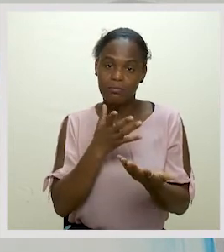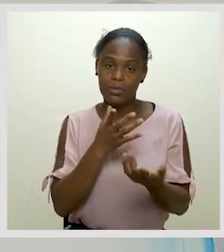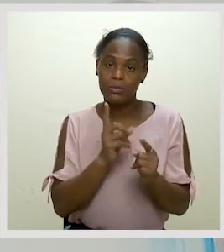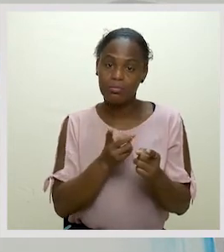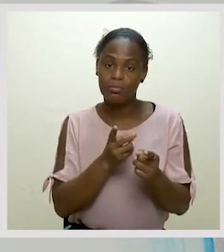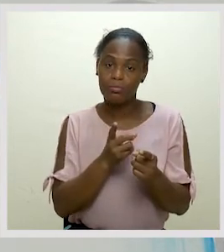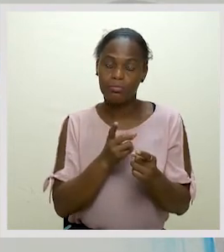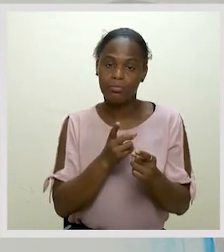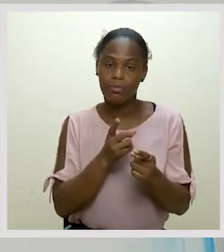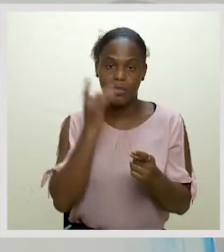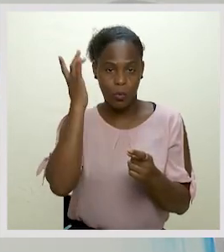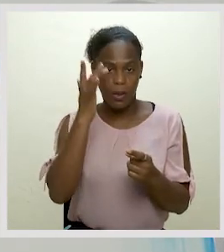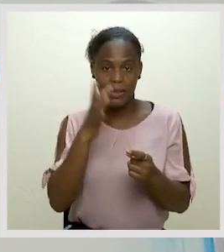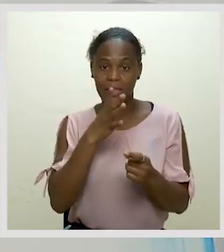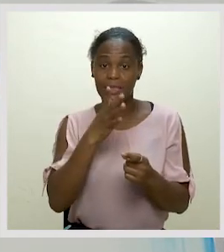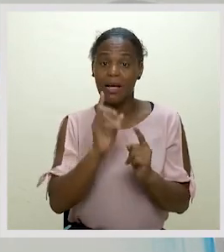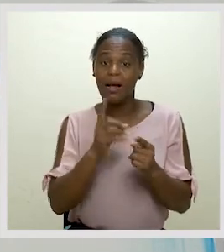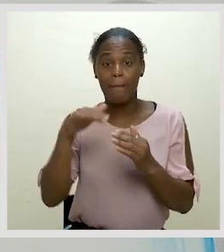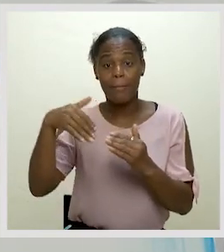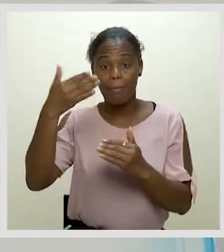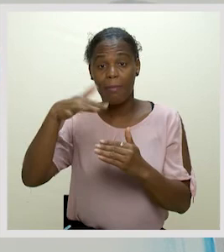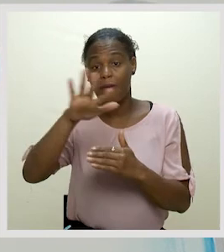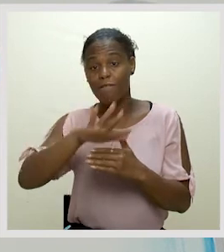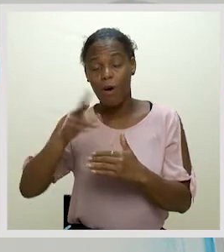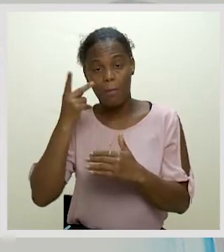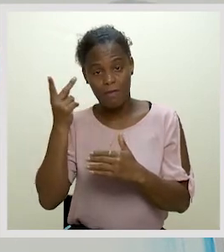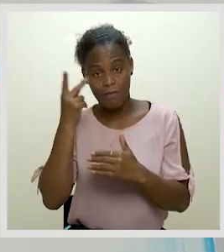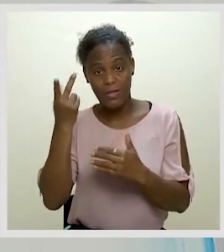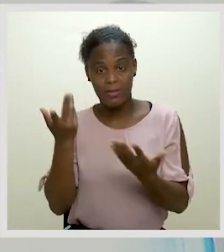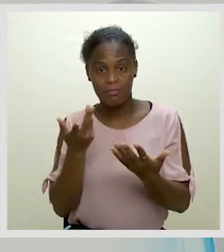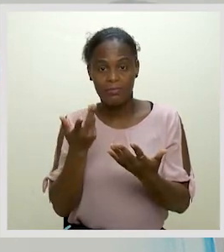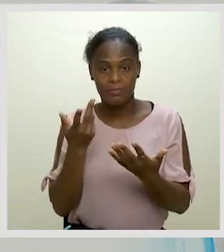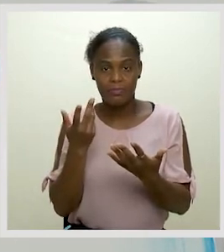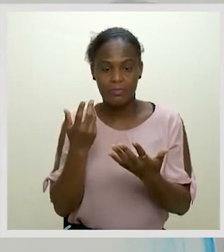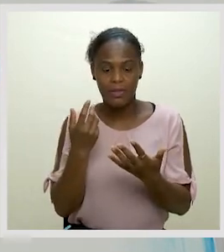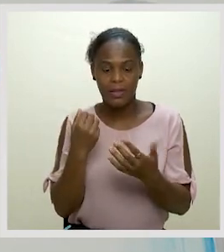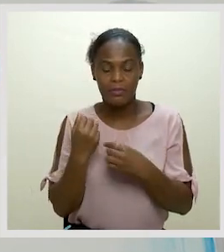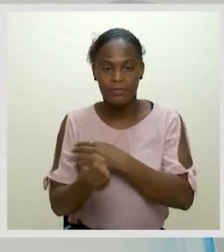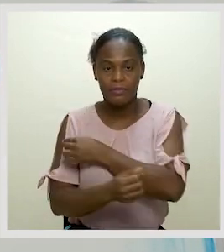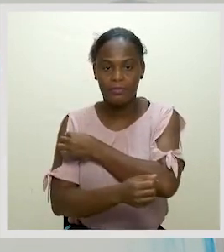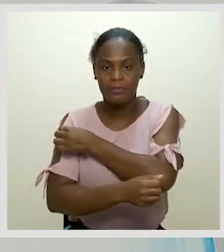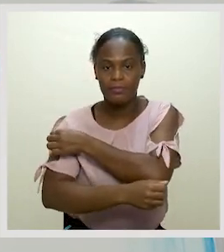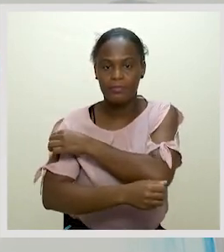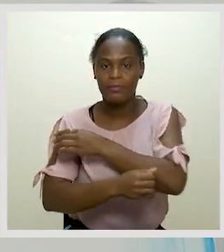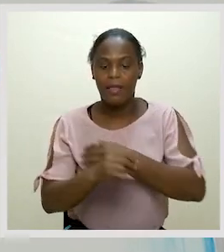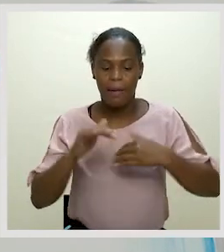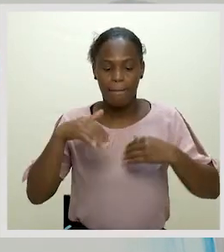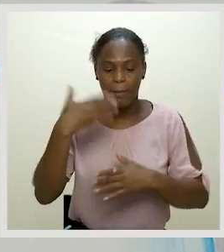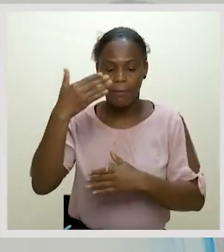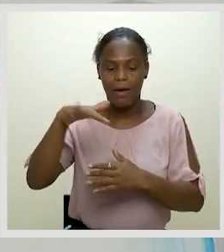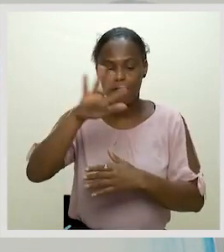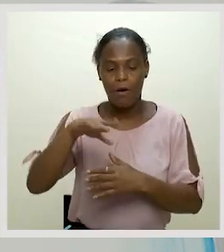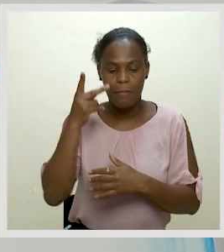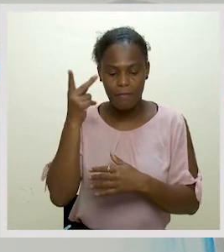de que os primeiros ou as primeiras formas de vida, propriamente dita, as primeiras formas de